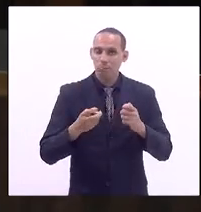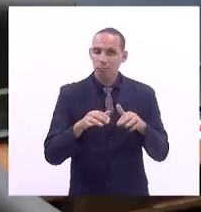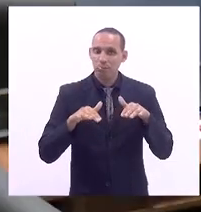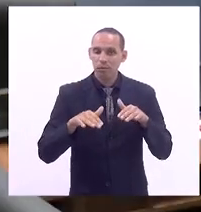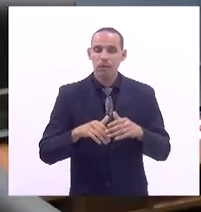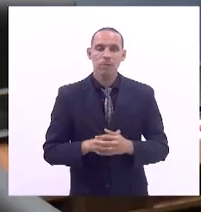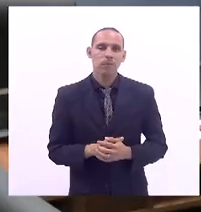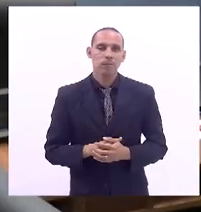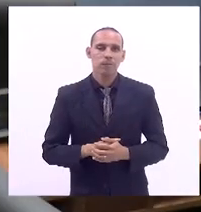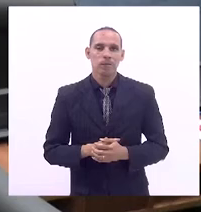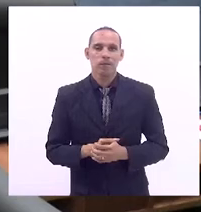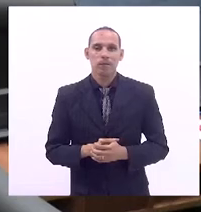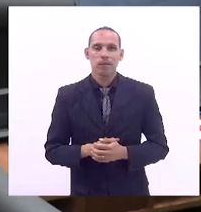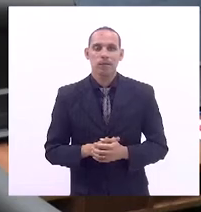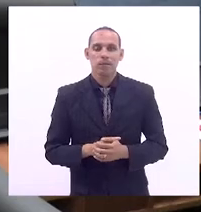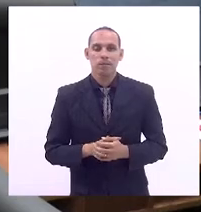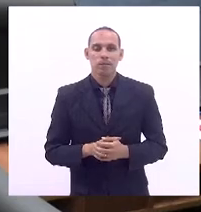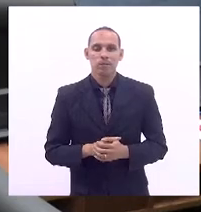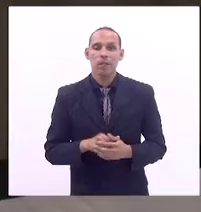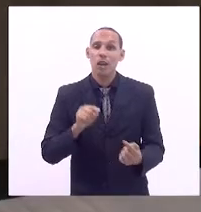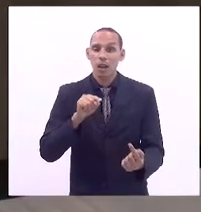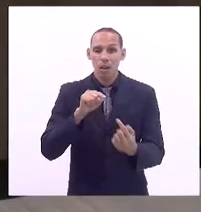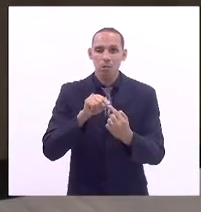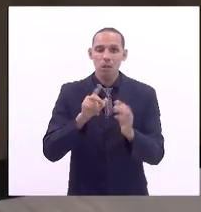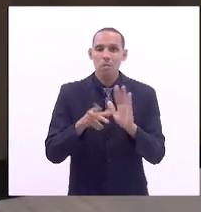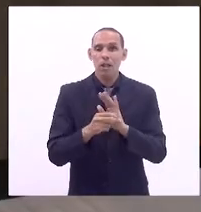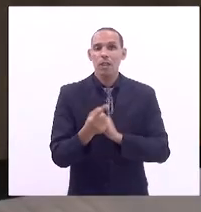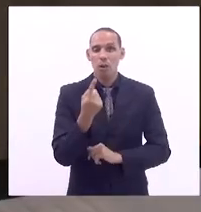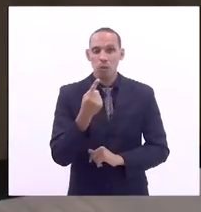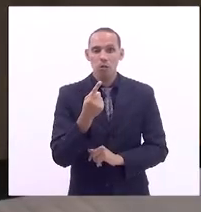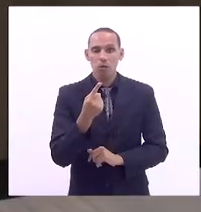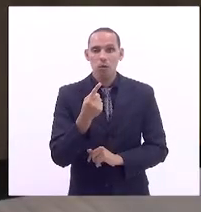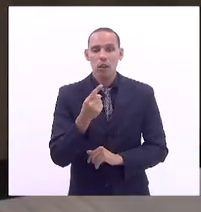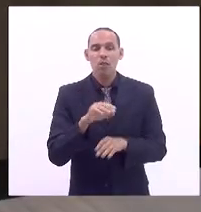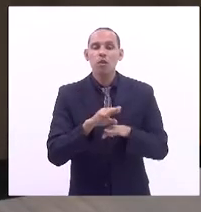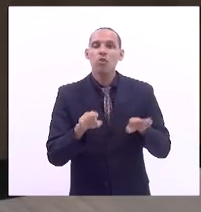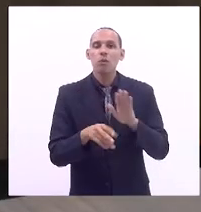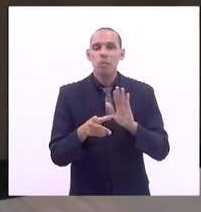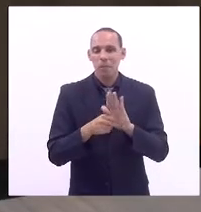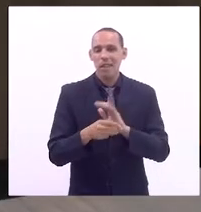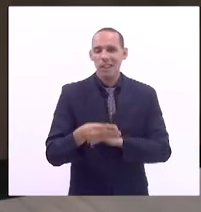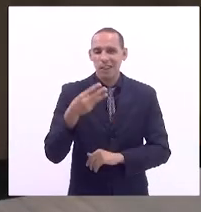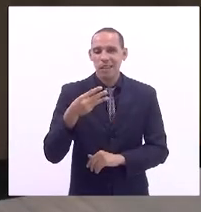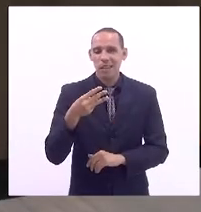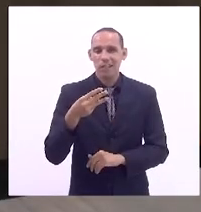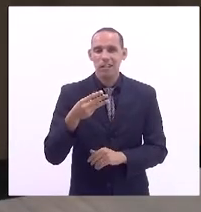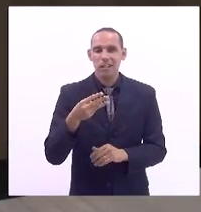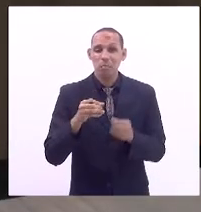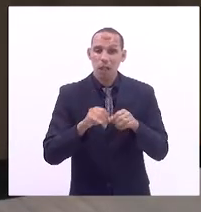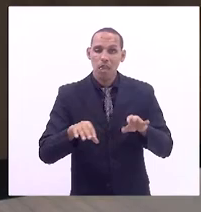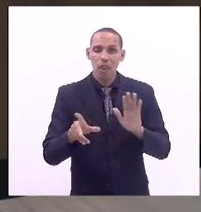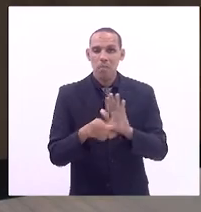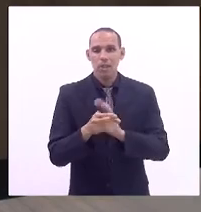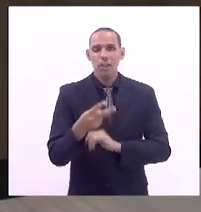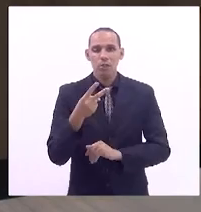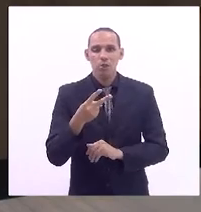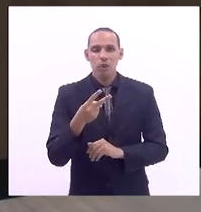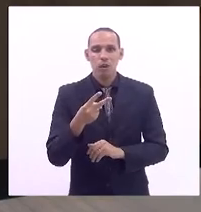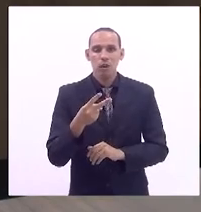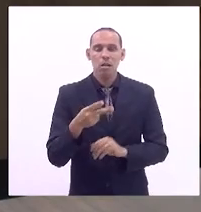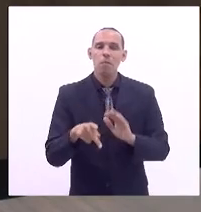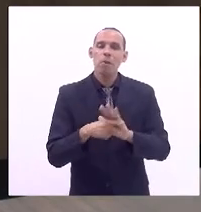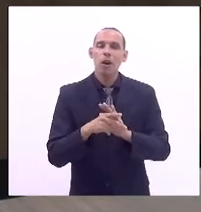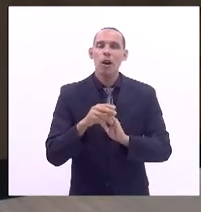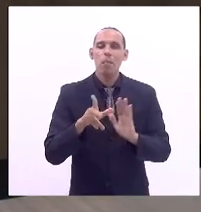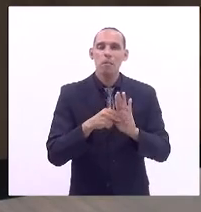plenário é favorável emenda um favorável com subemenda à emenda três prejudicada a emenda dois pela Emenda